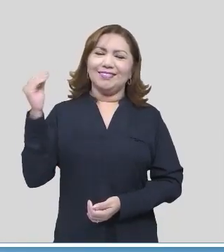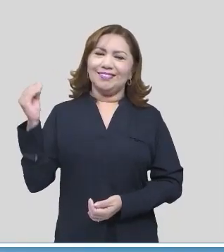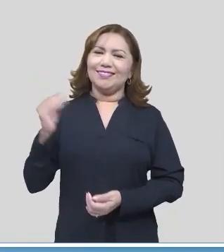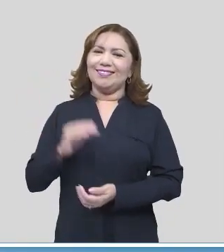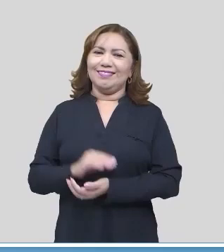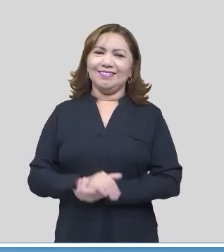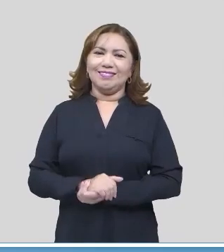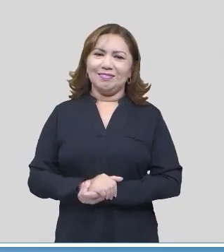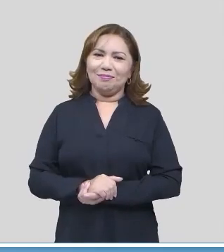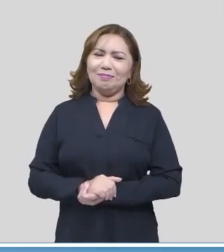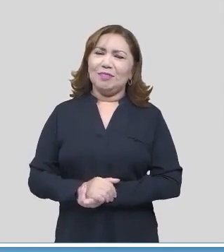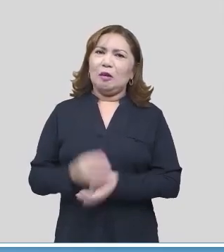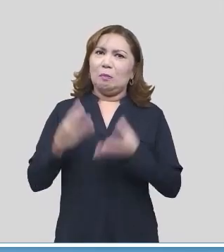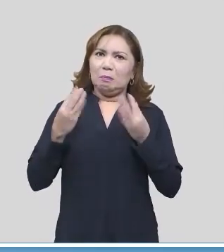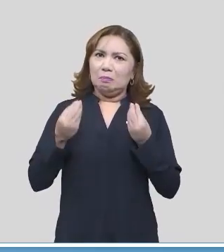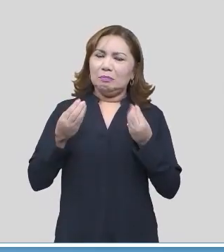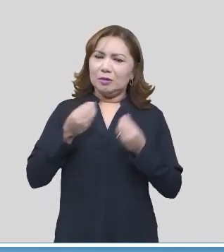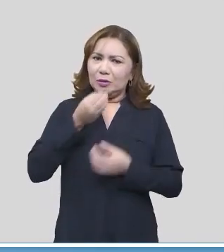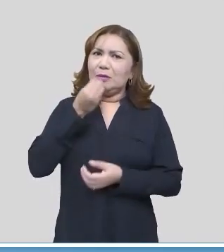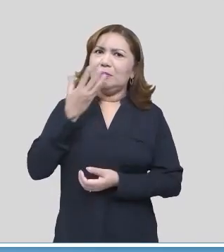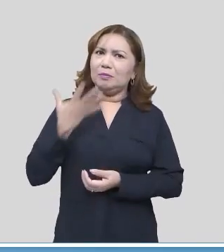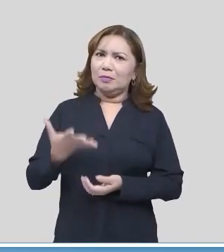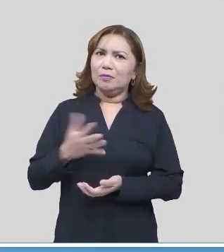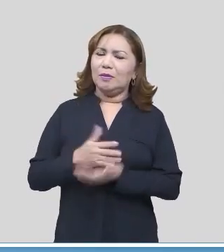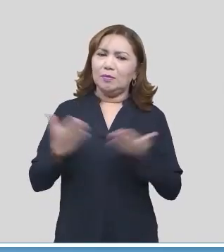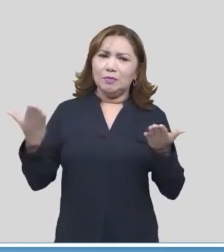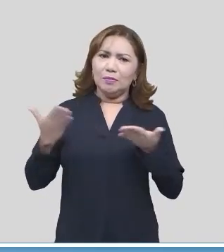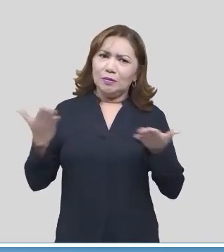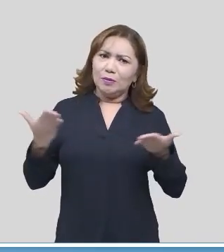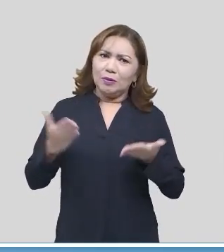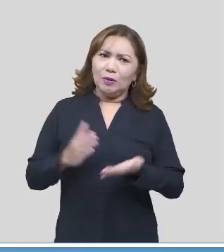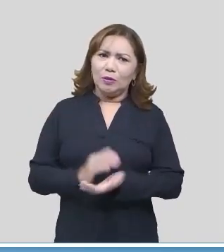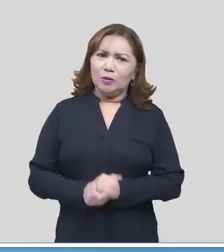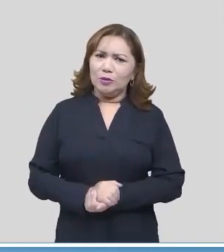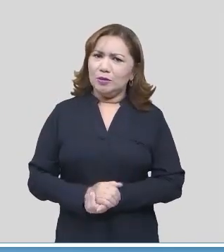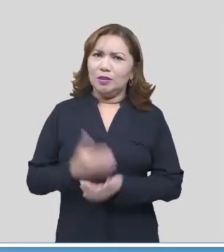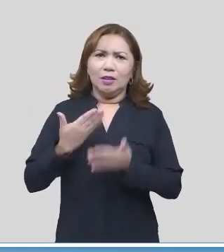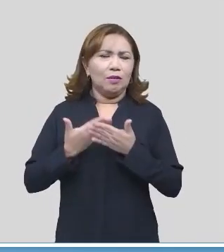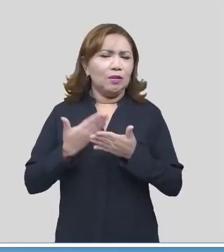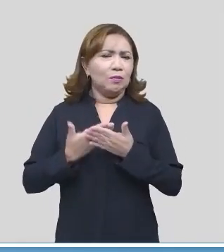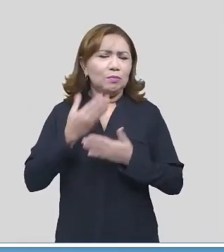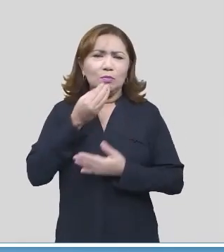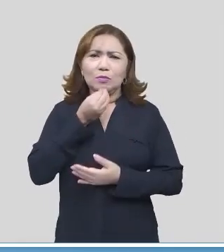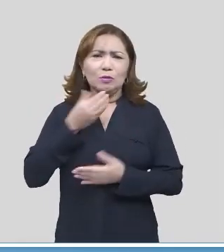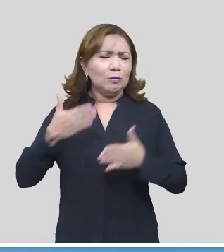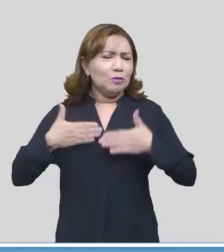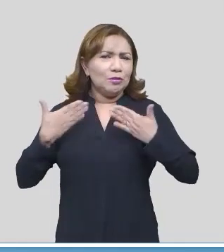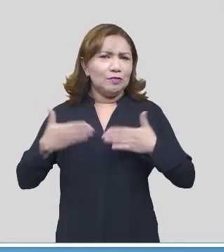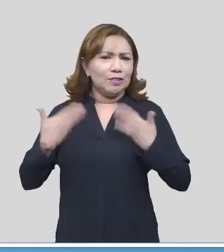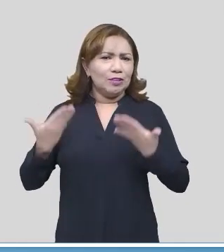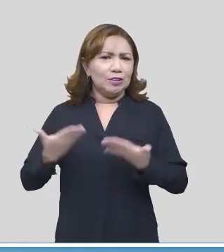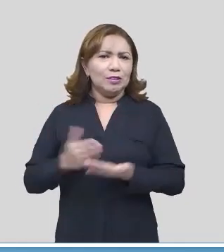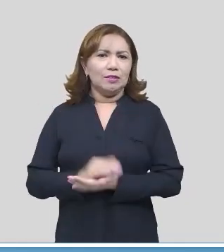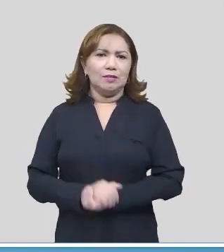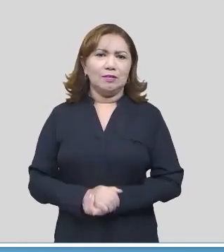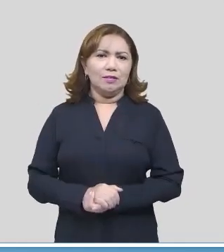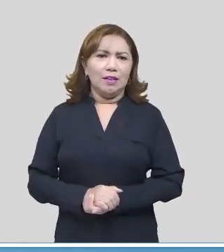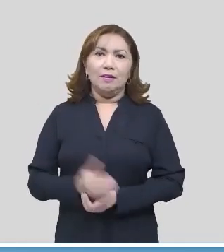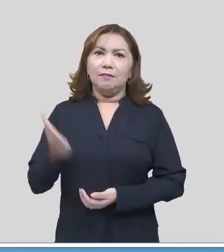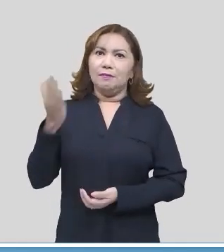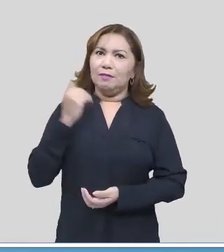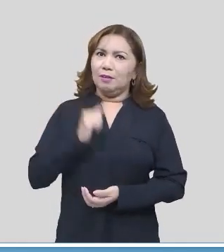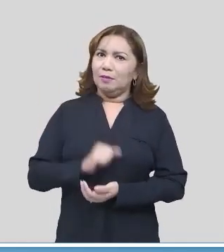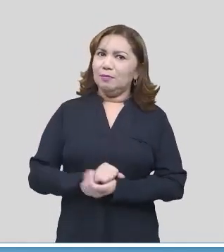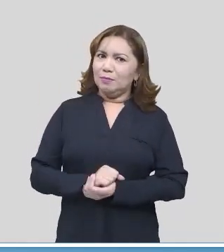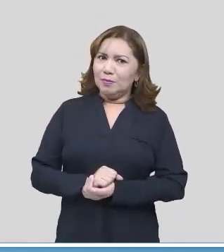Crianças, quanta coisa boa para hoje! Nossa aula está muito divertida. Vem comigo